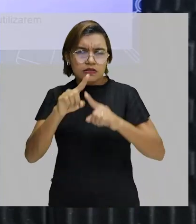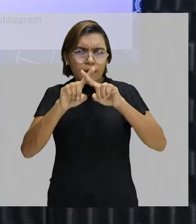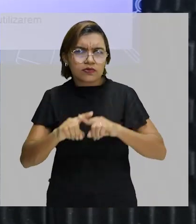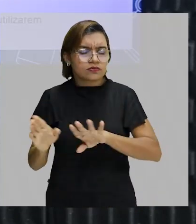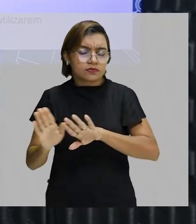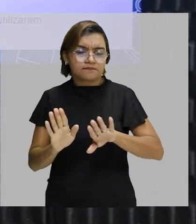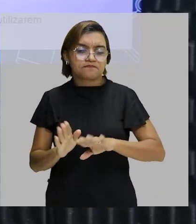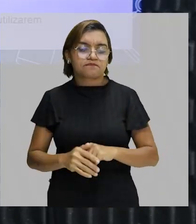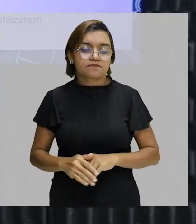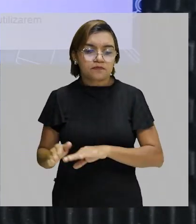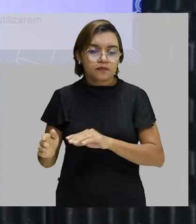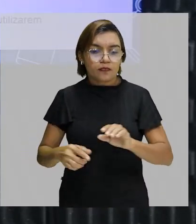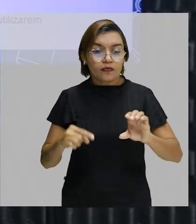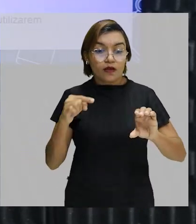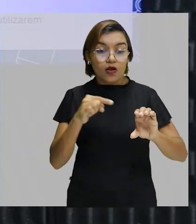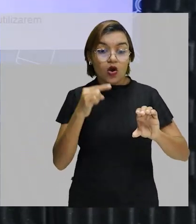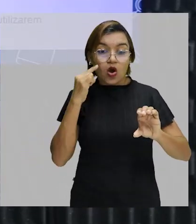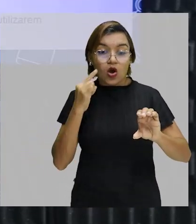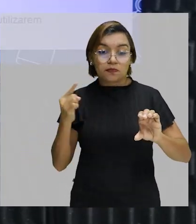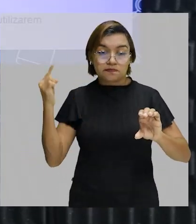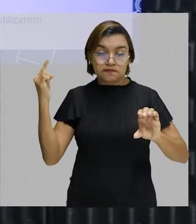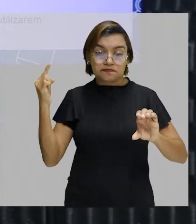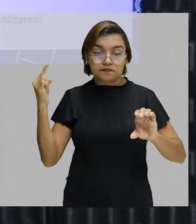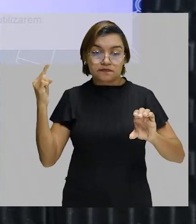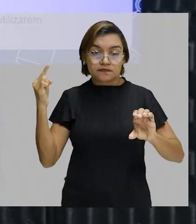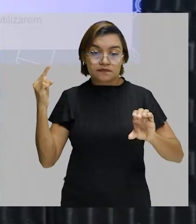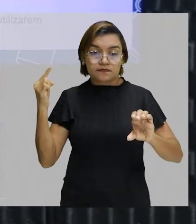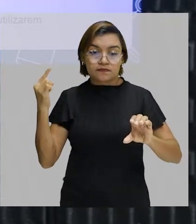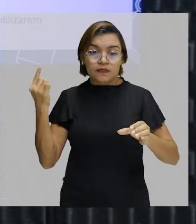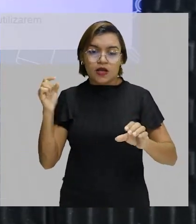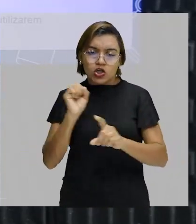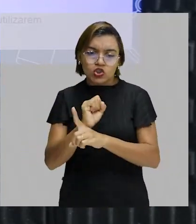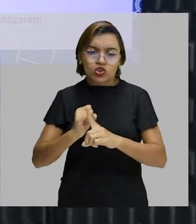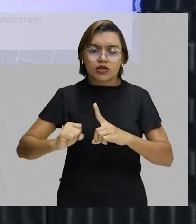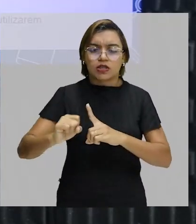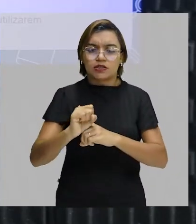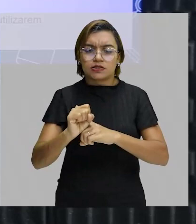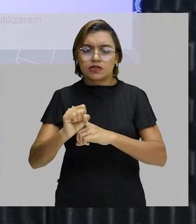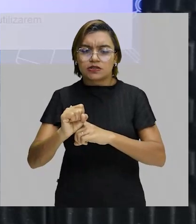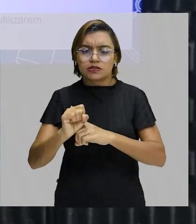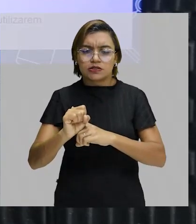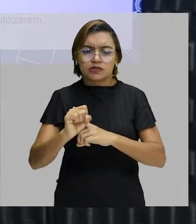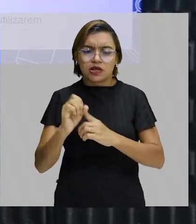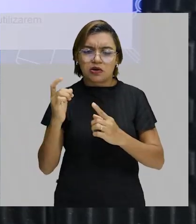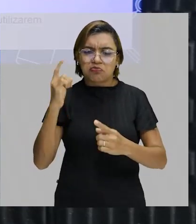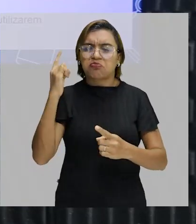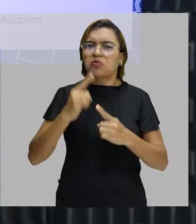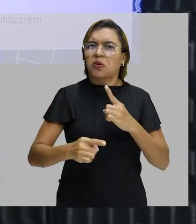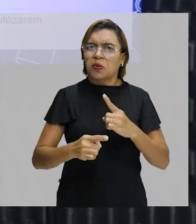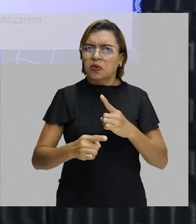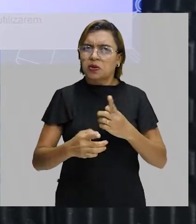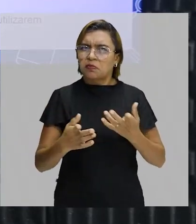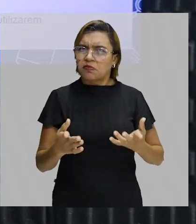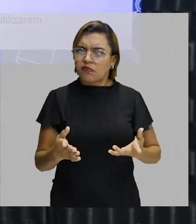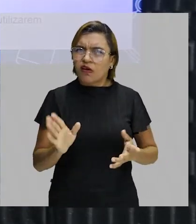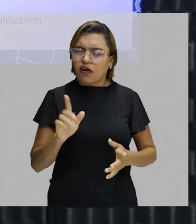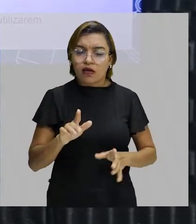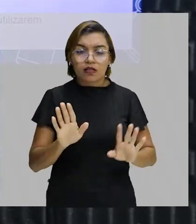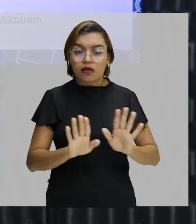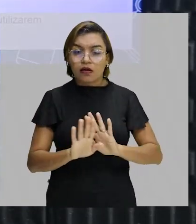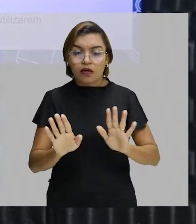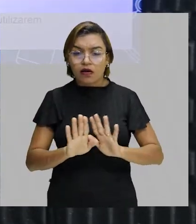a expressividade por exigir habilidades corporais espontâneas. As danças folclóricas não exigem essa questão